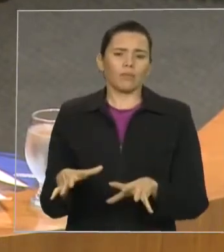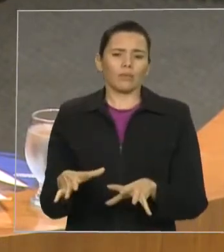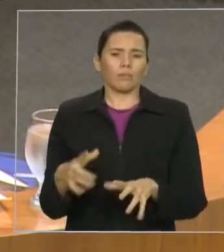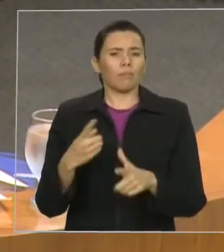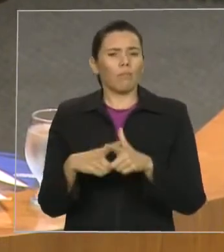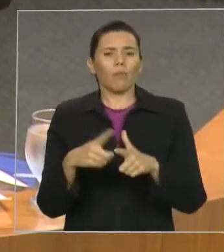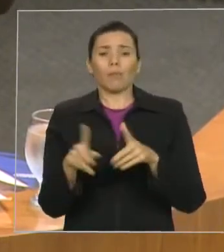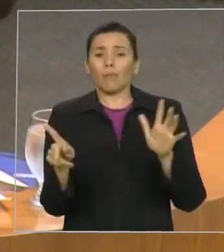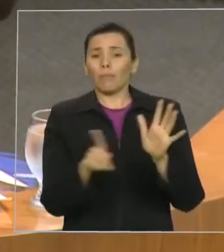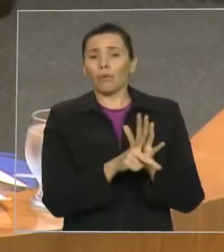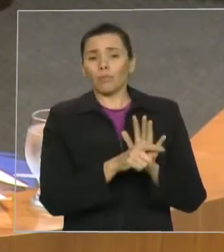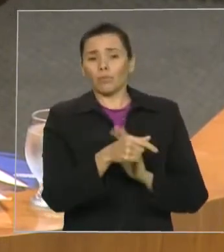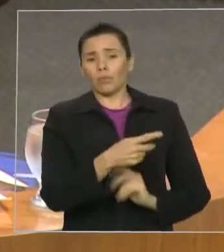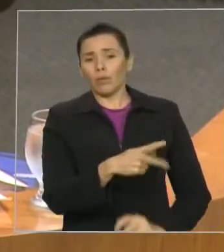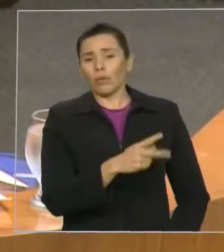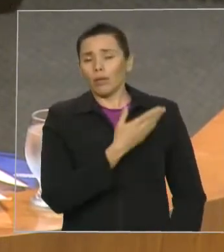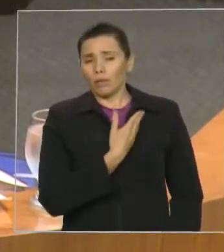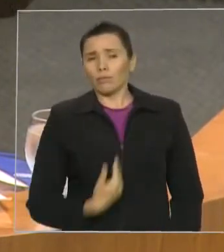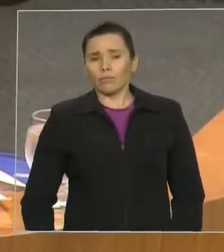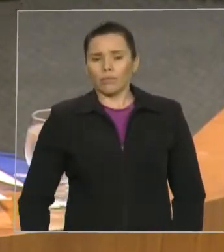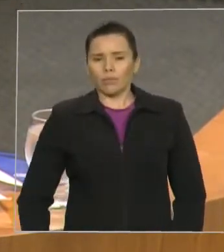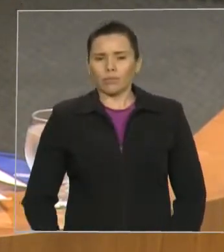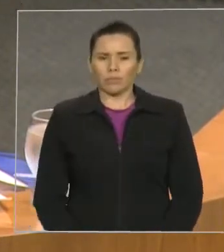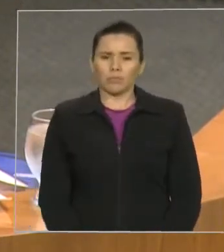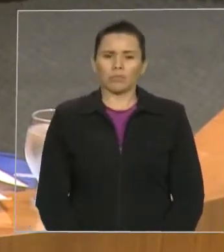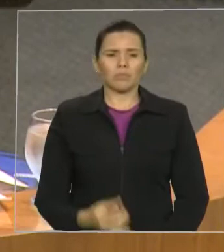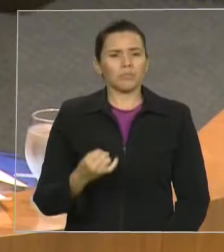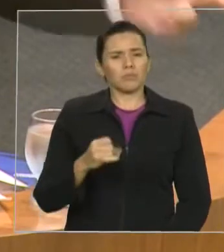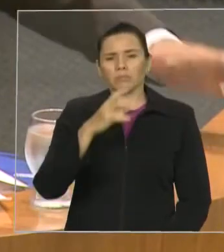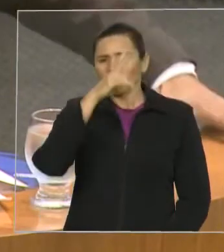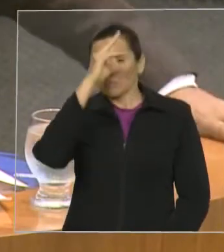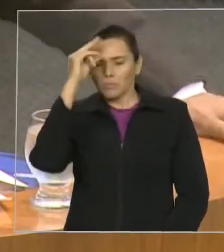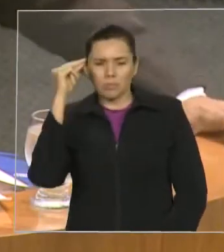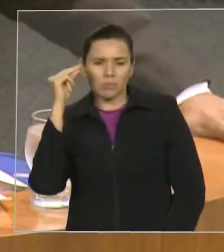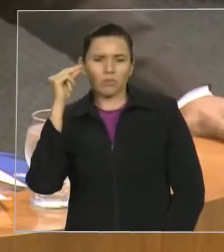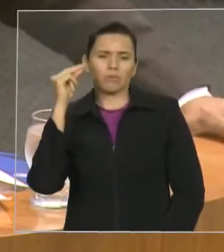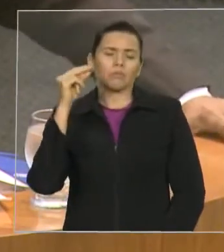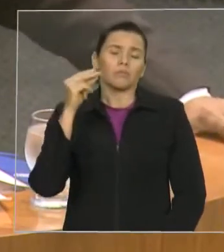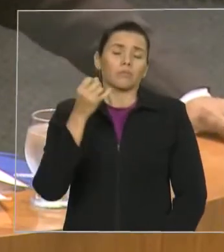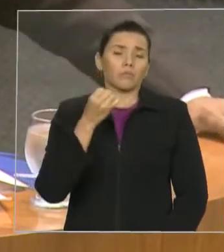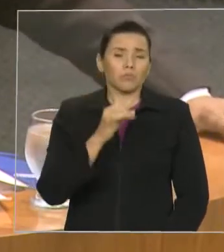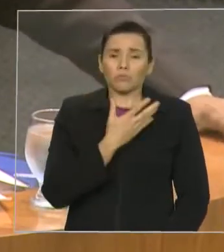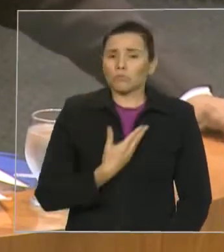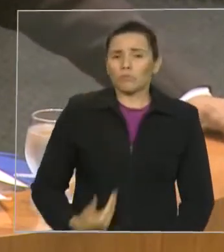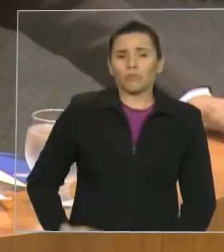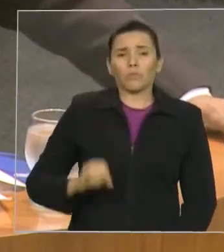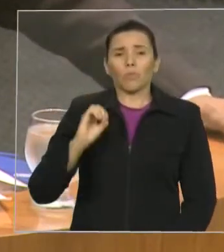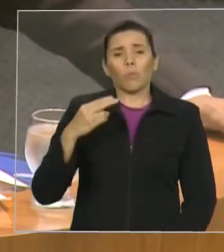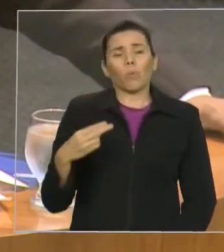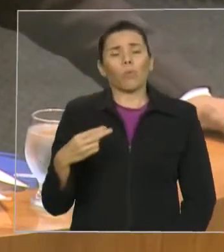problemas do Executivo, seja ele municipal, estadual ou federal.